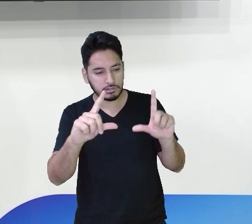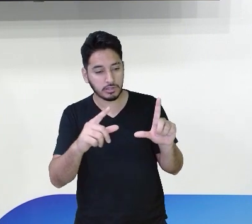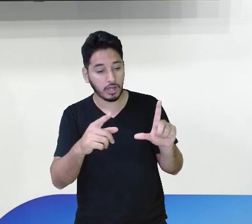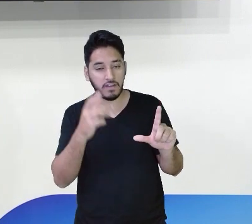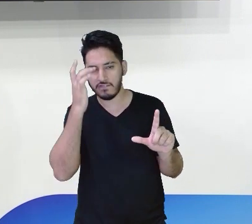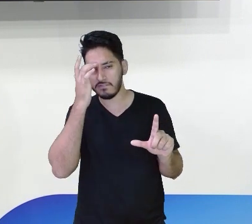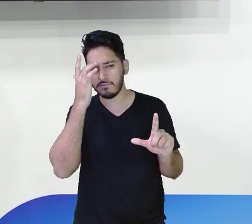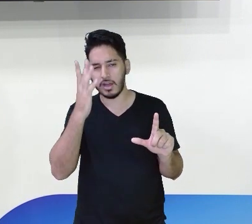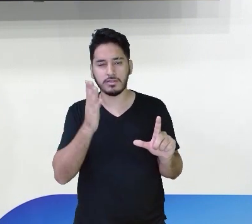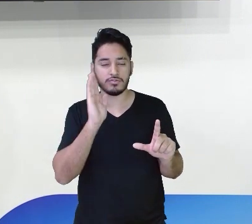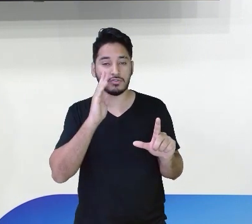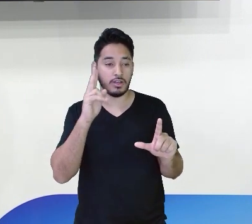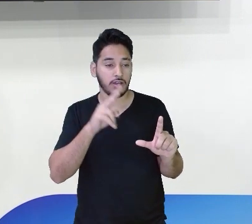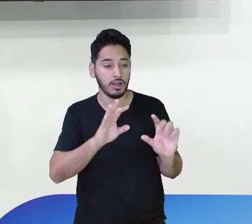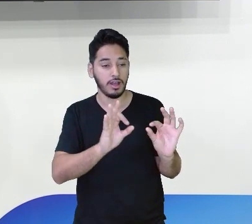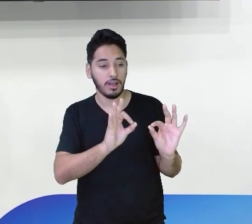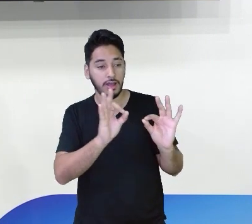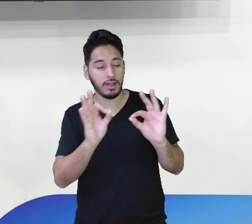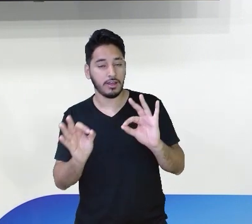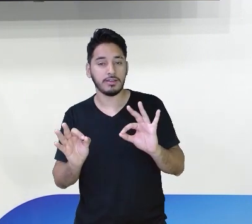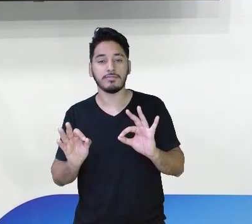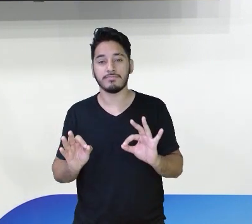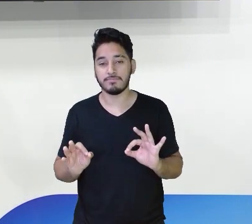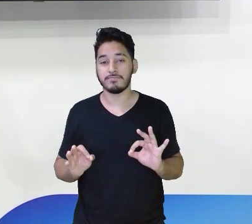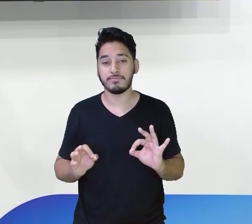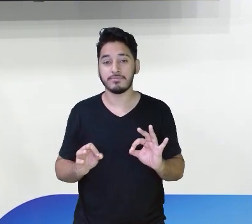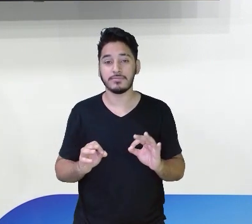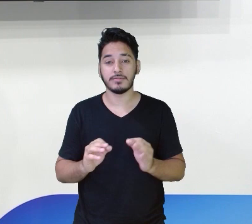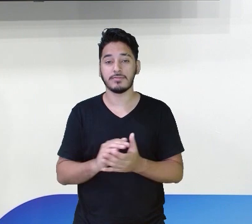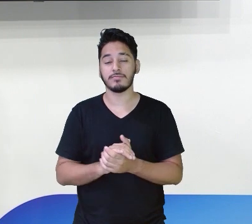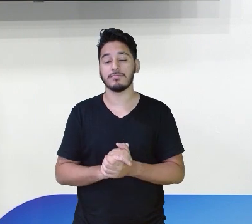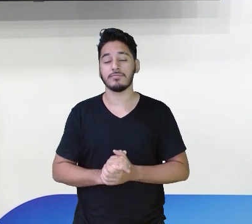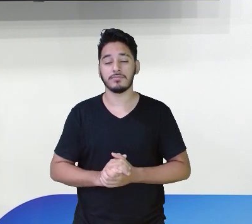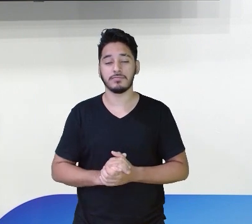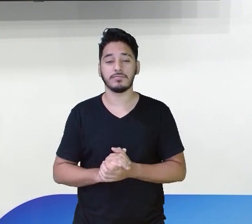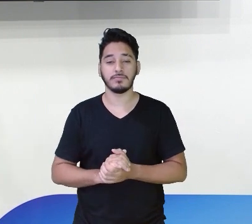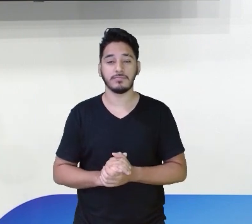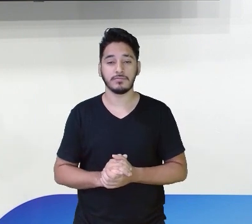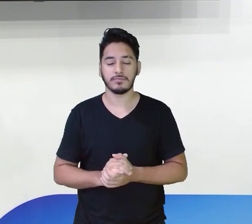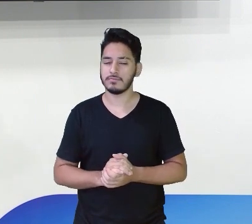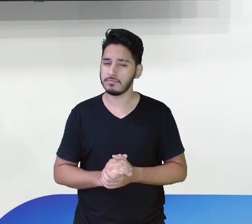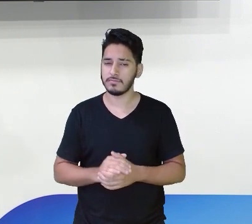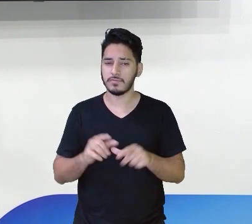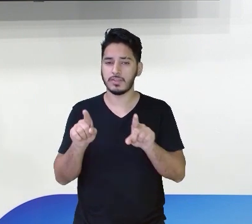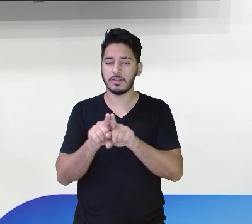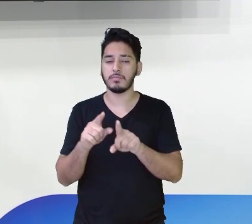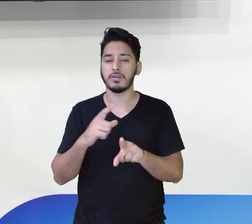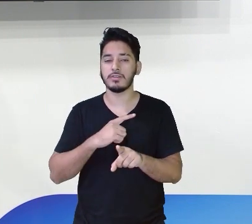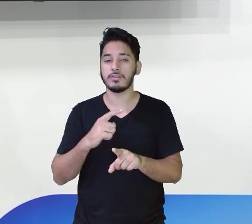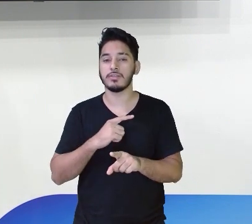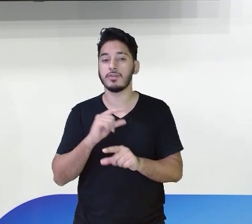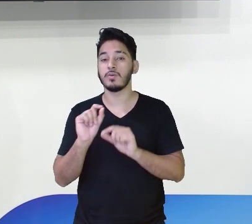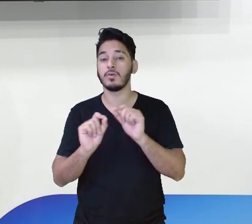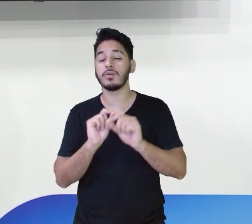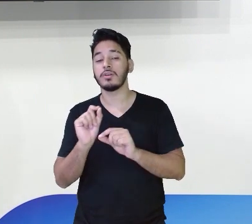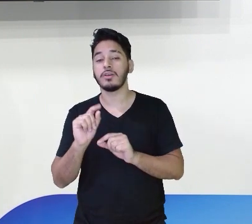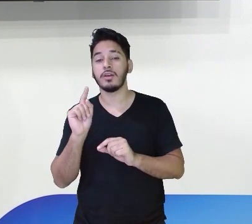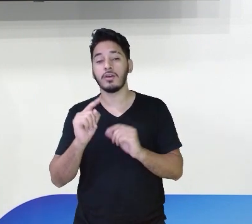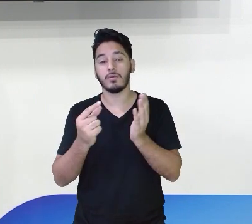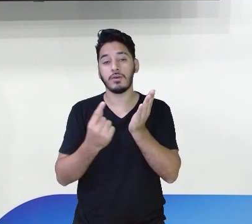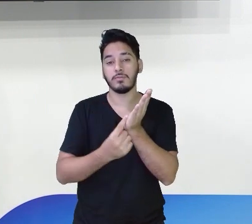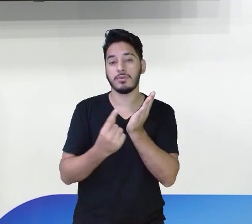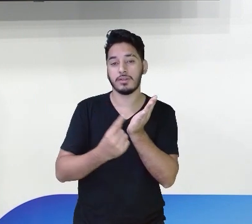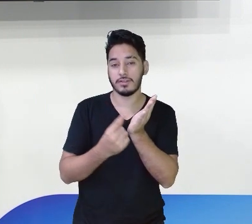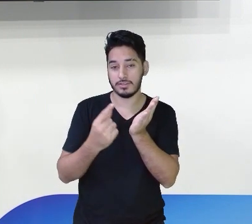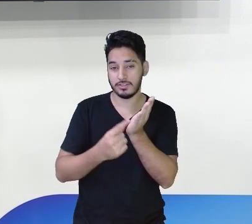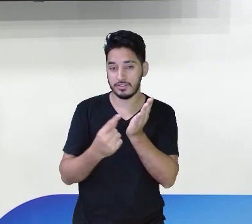fácil, super prático você acessar nossas aulas através da TV Nova Nordeste. Também tem o bônus aí, que é o aplicativo